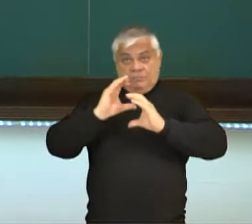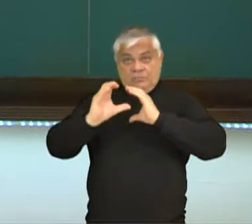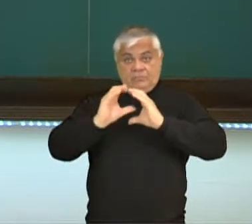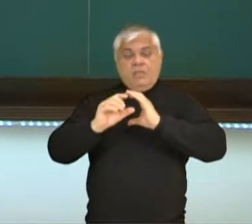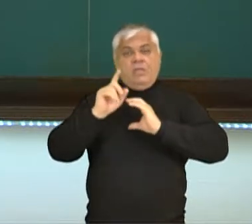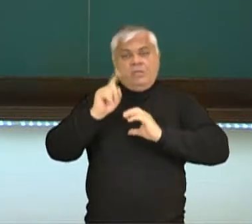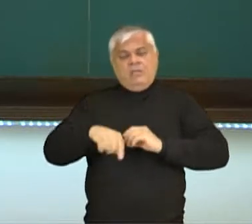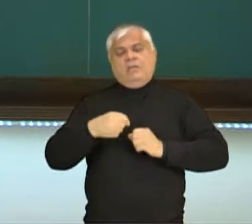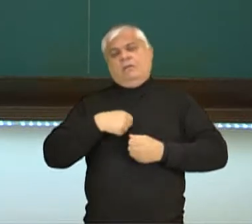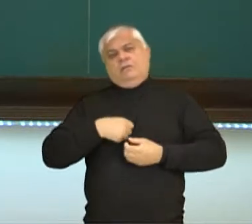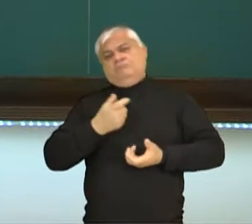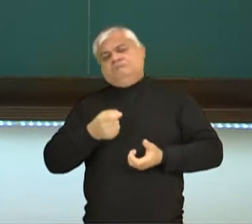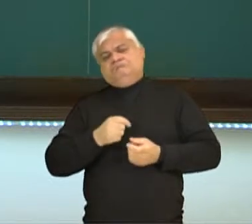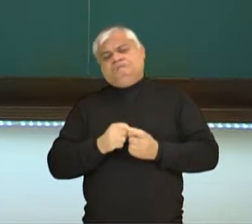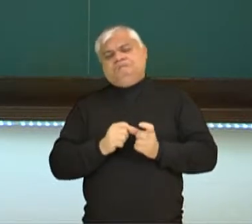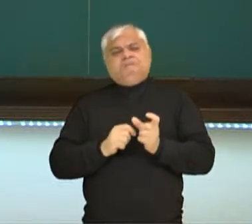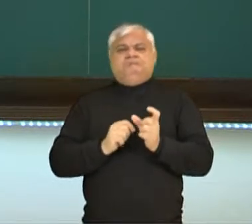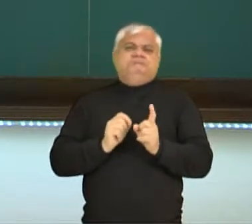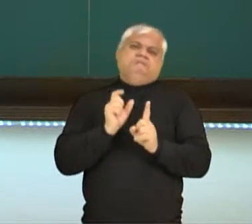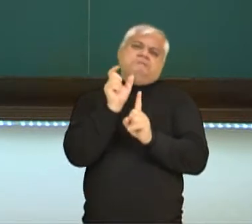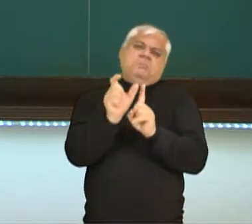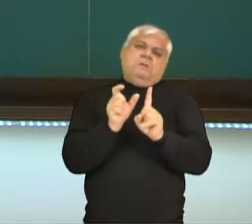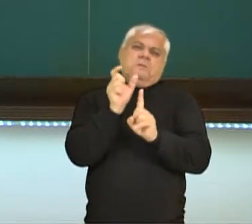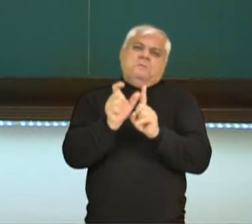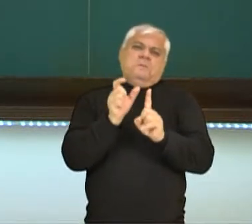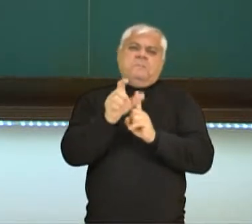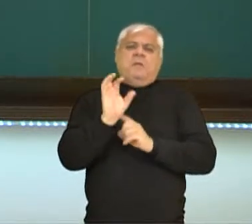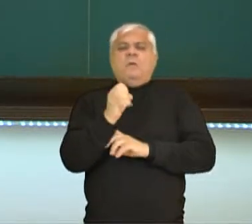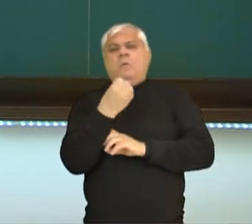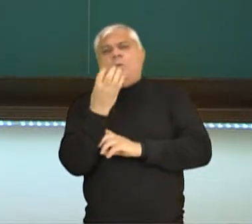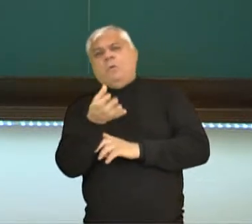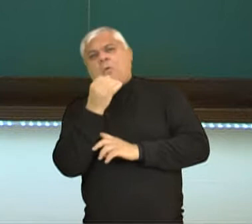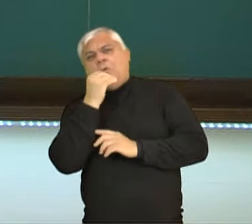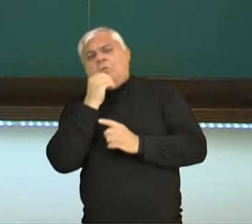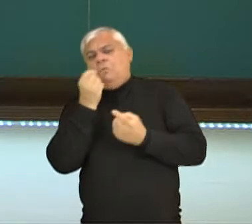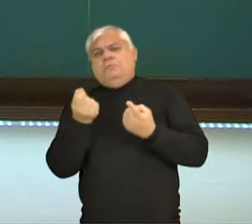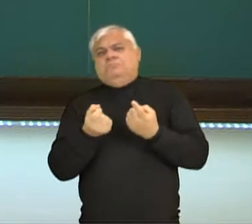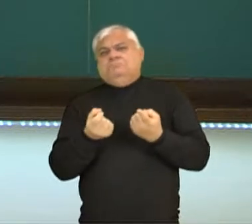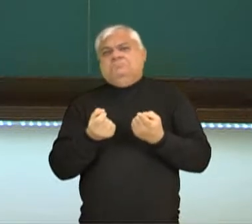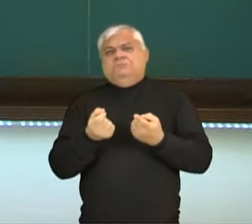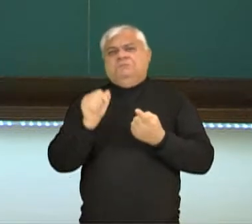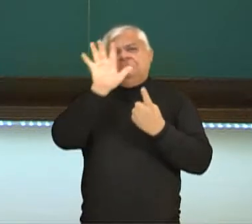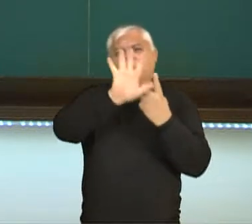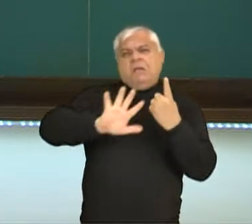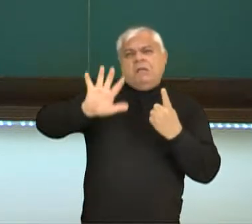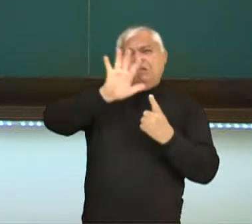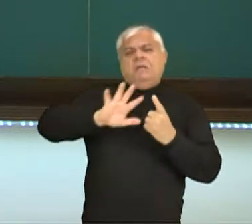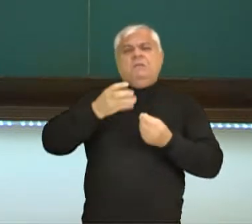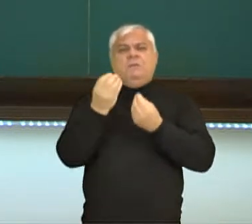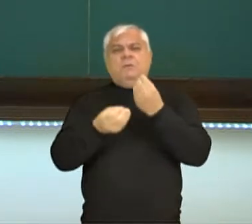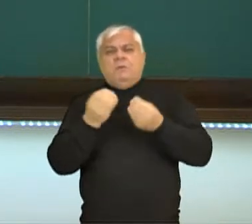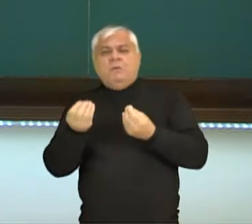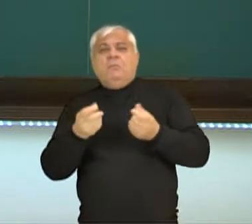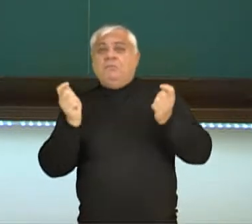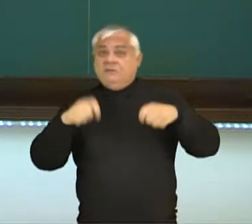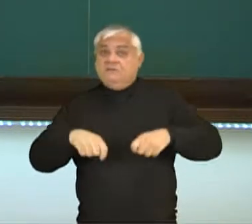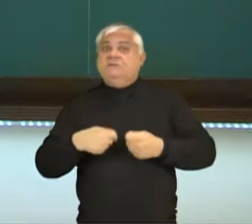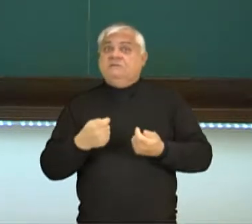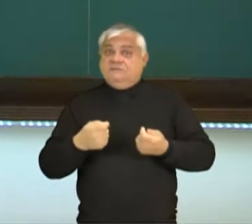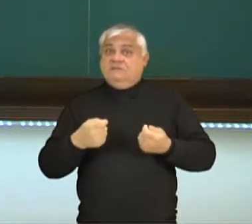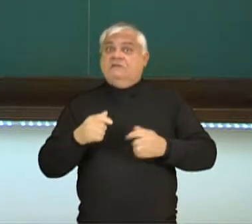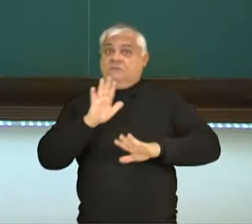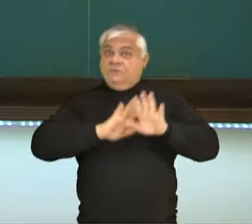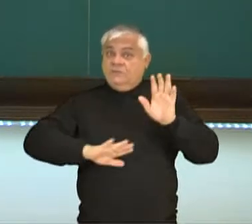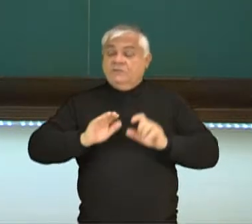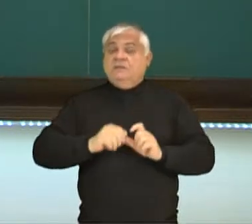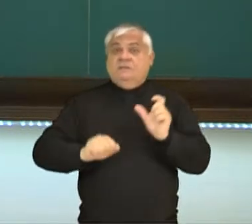ela verbal ou não verbal, ela não pode partir, né, do conceito da agressividade, fazer uma comunicação agressiva. Nós